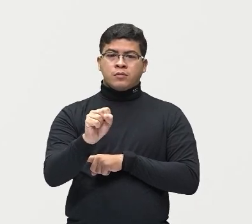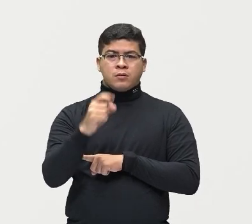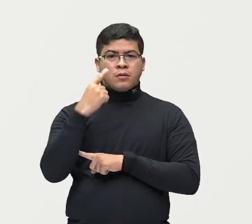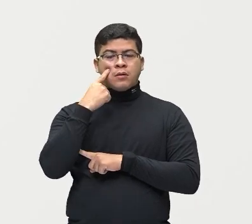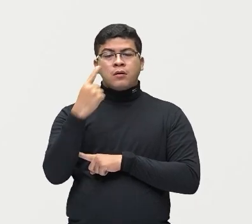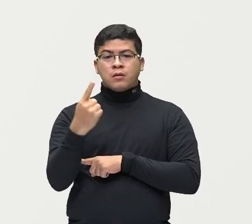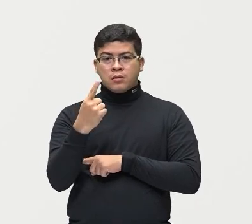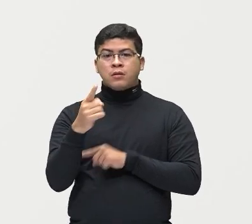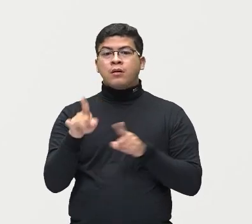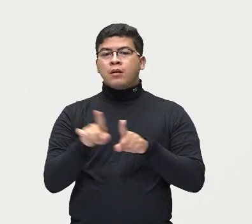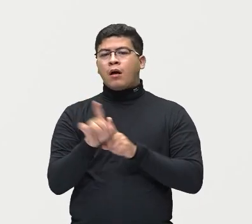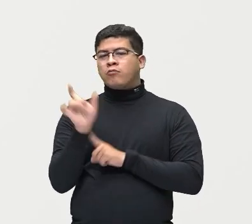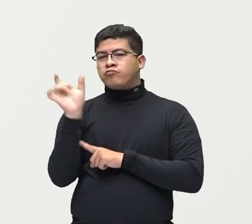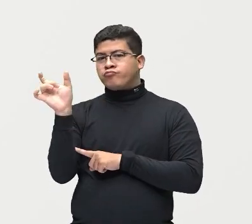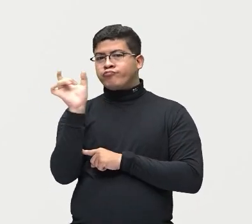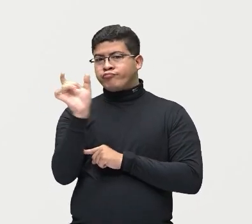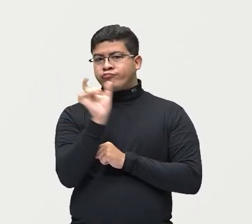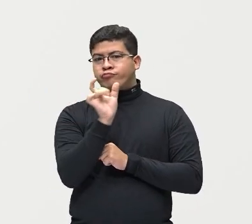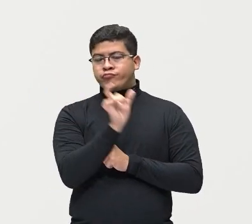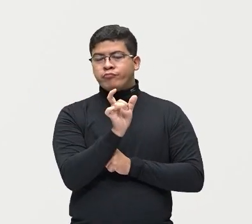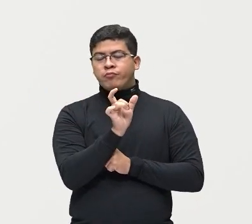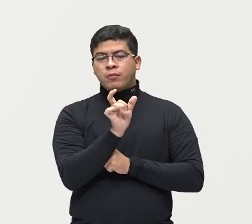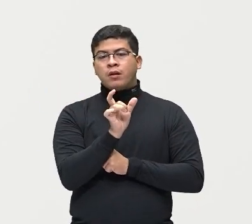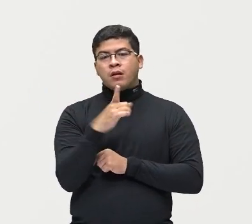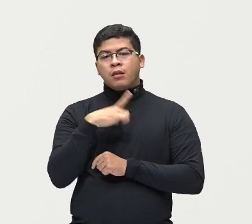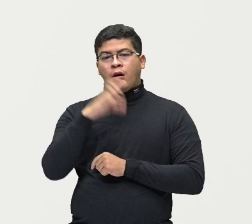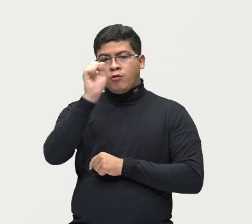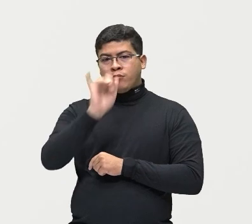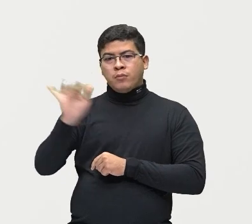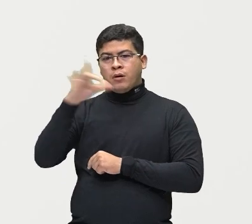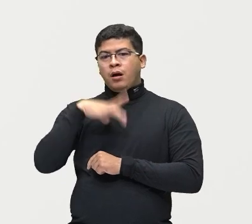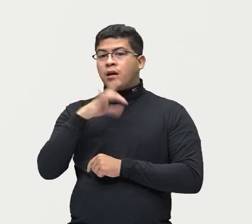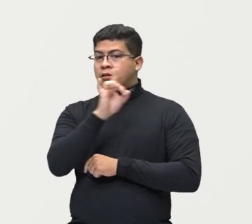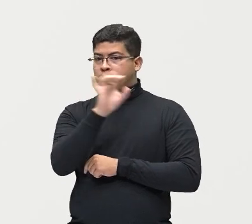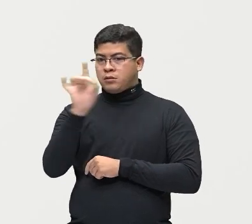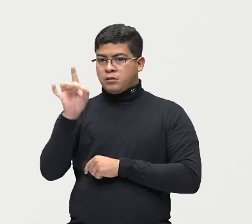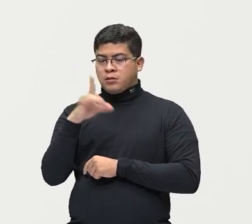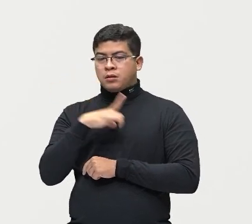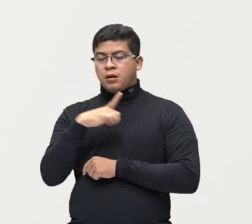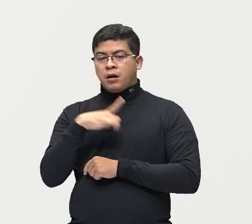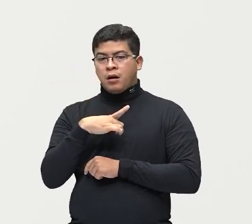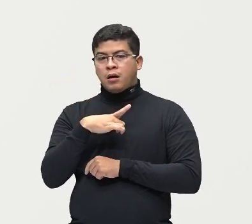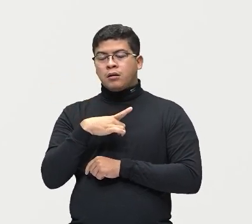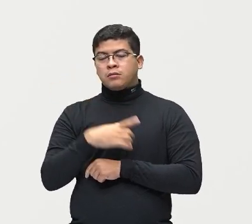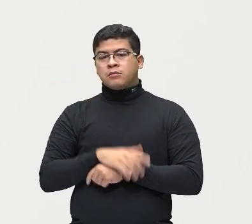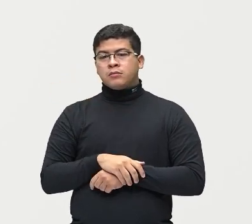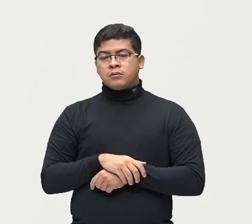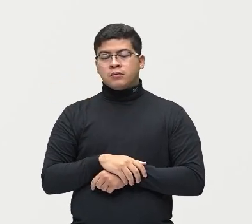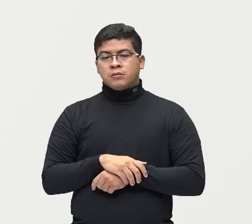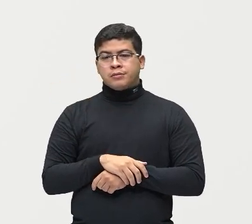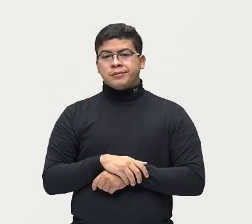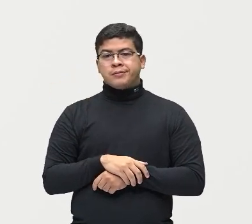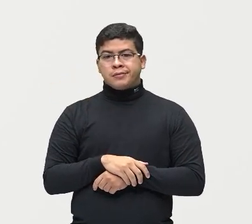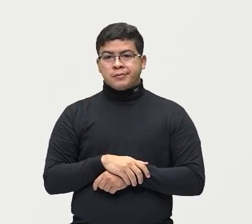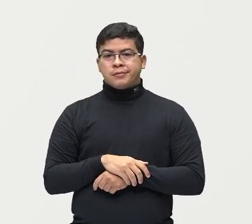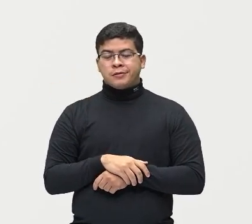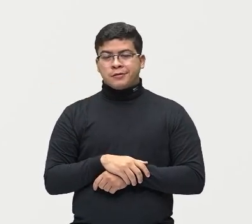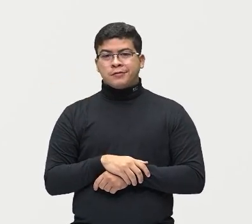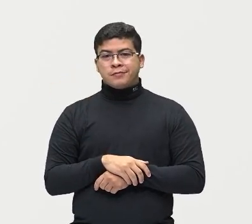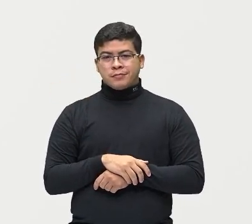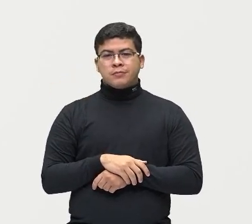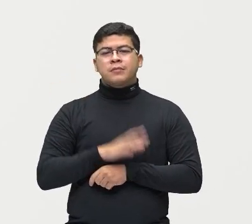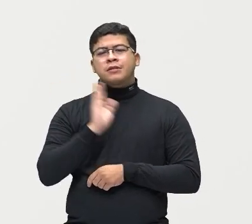o vírus dessas doenças, tá? A gente tem aqui a representação deles. E aí a gente já sabe,